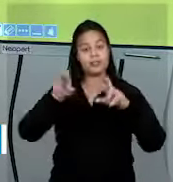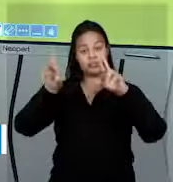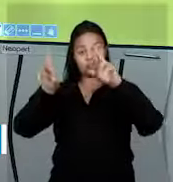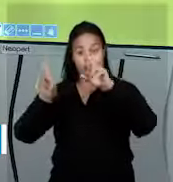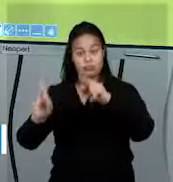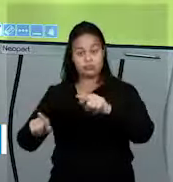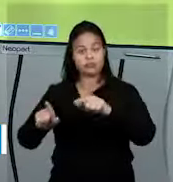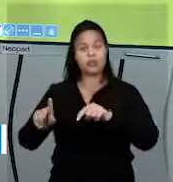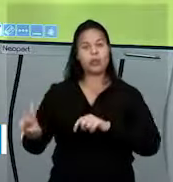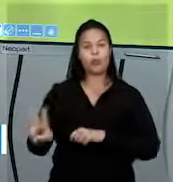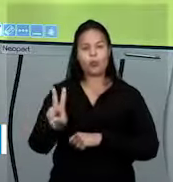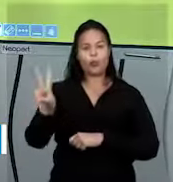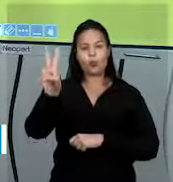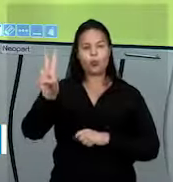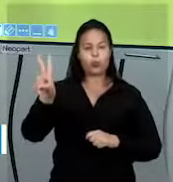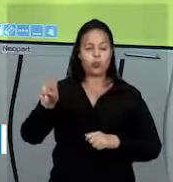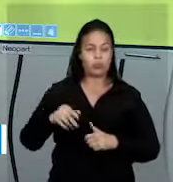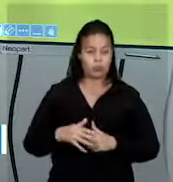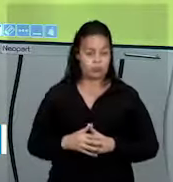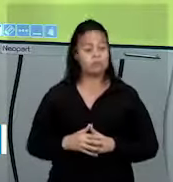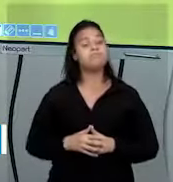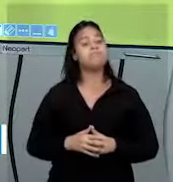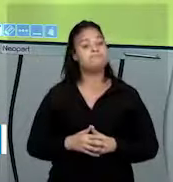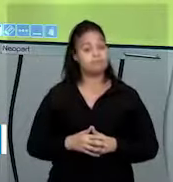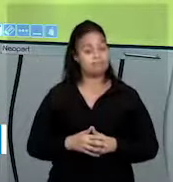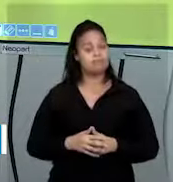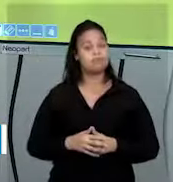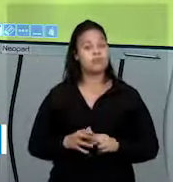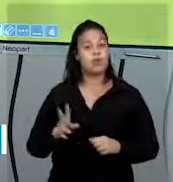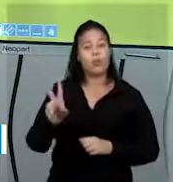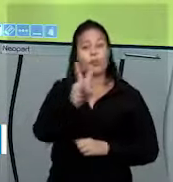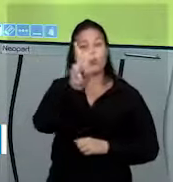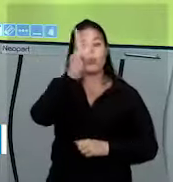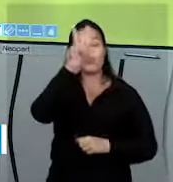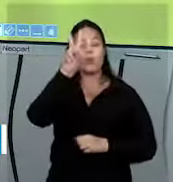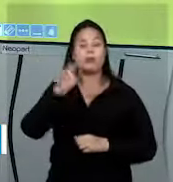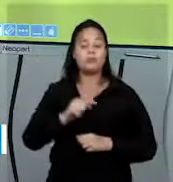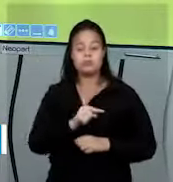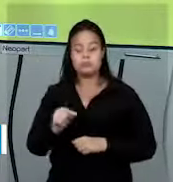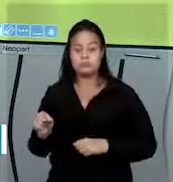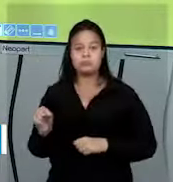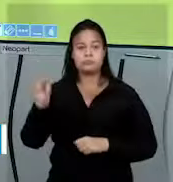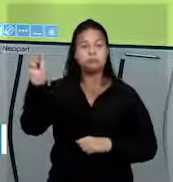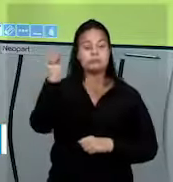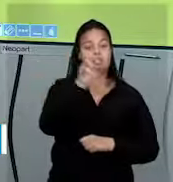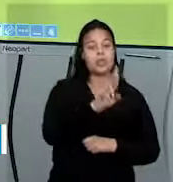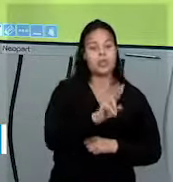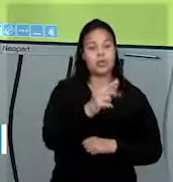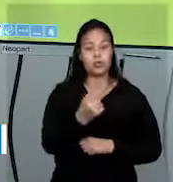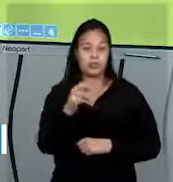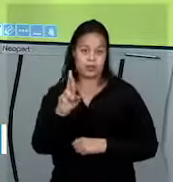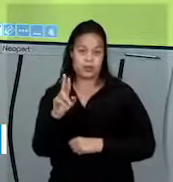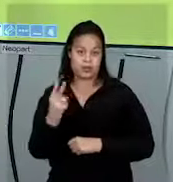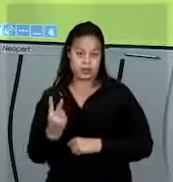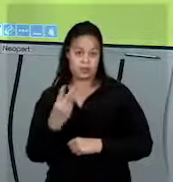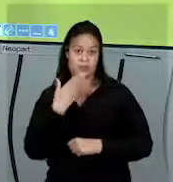diferença de potencial que vai atravessar este ramo, R1 e R2.